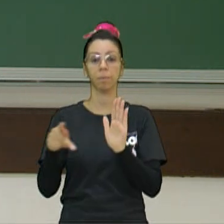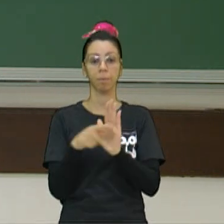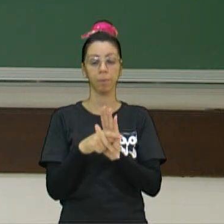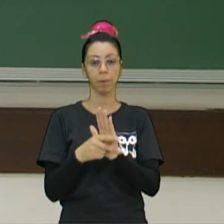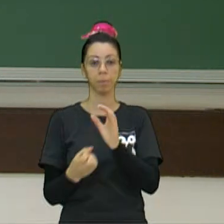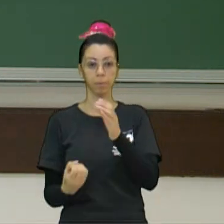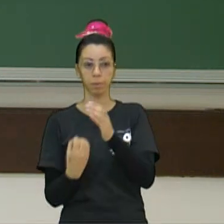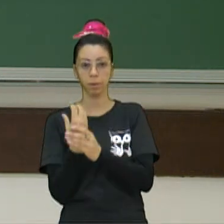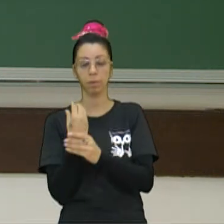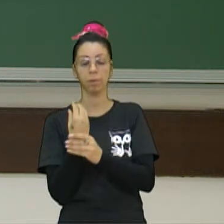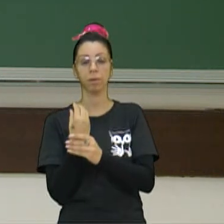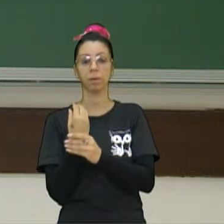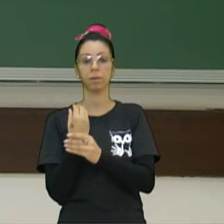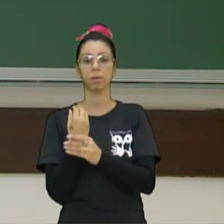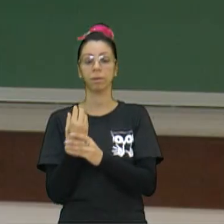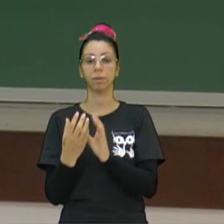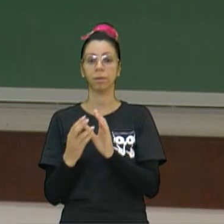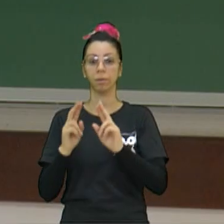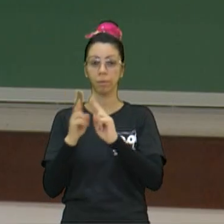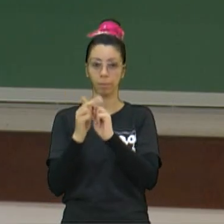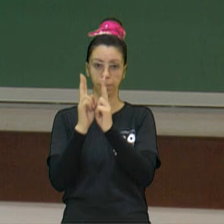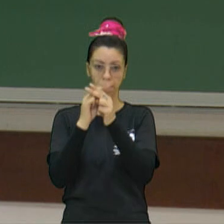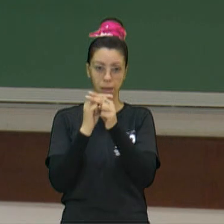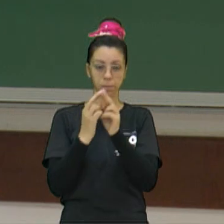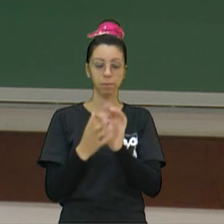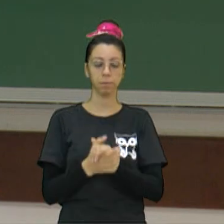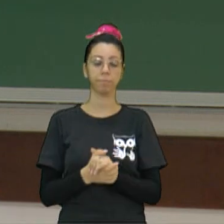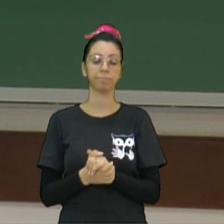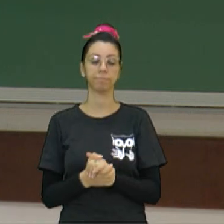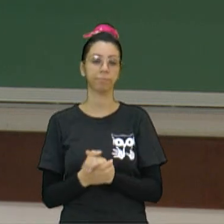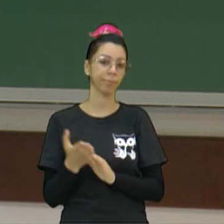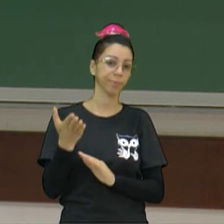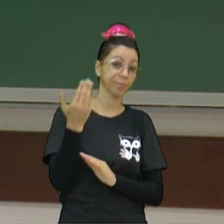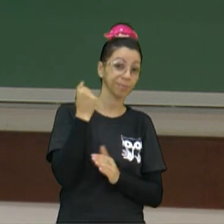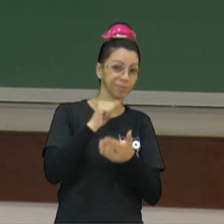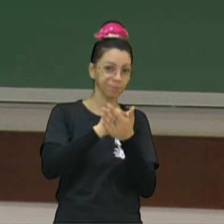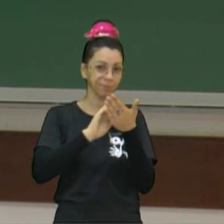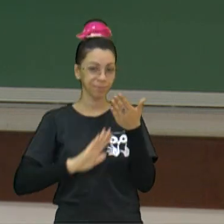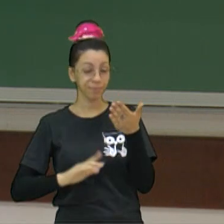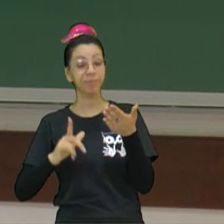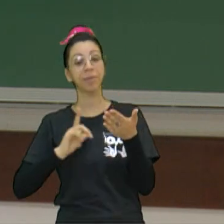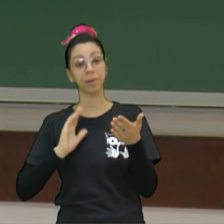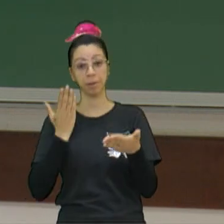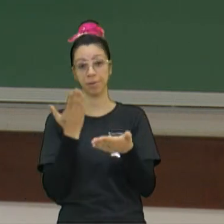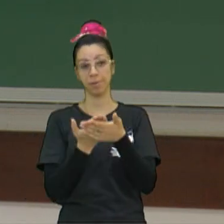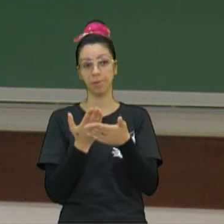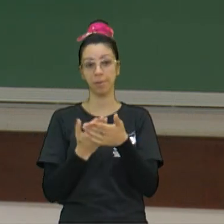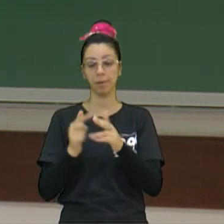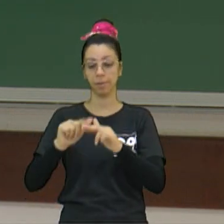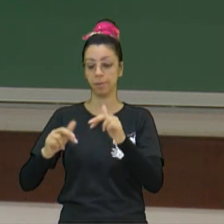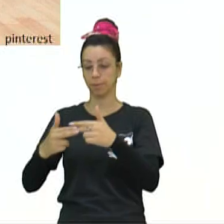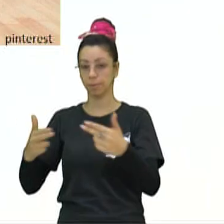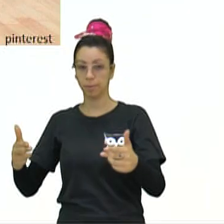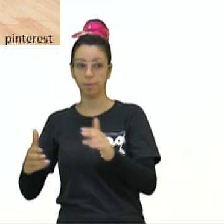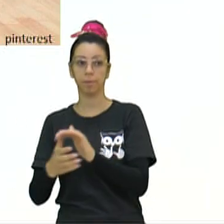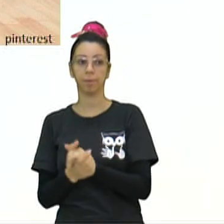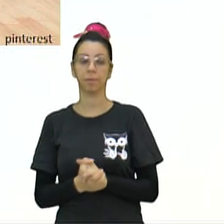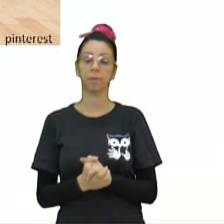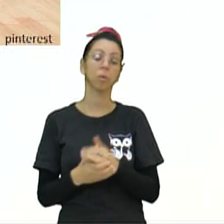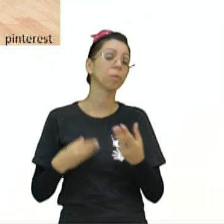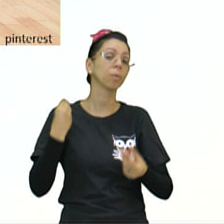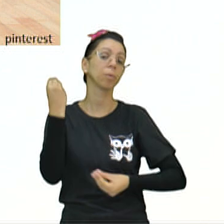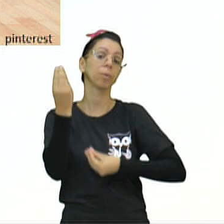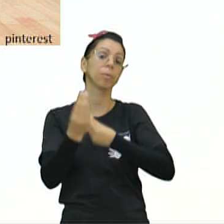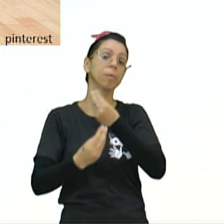criador do método. Bora para uma atividade, então? Já vimos os equipamentos, temos uma atividade que fala o quê? Como